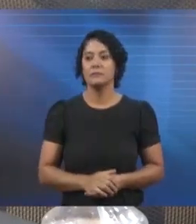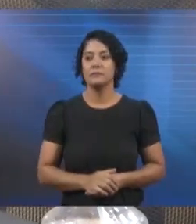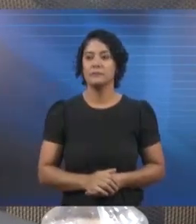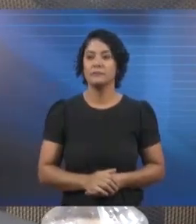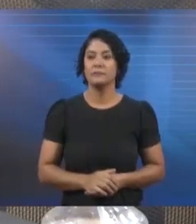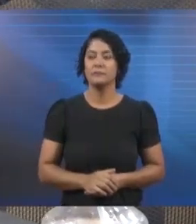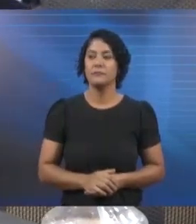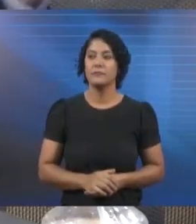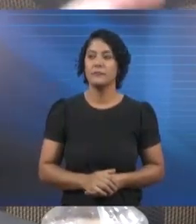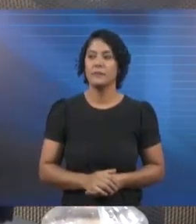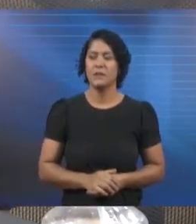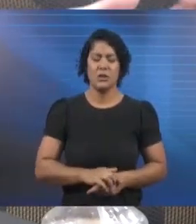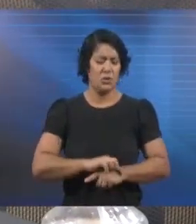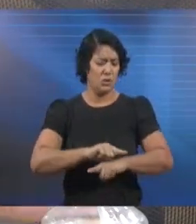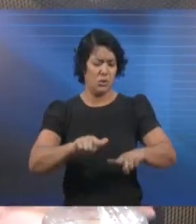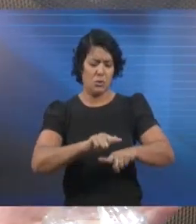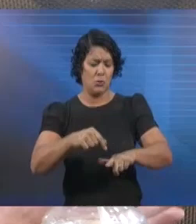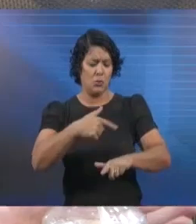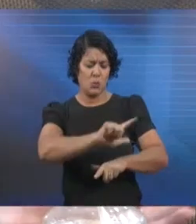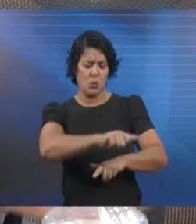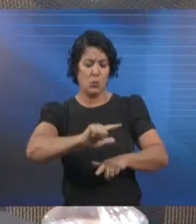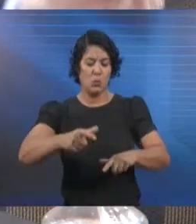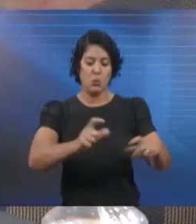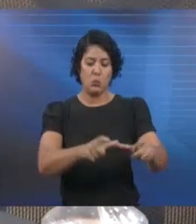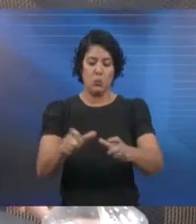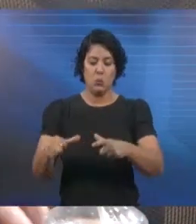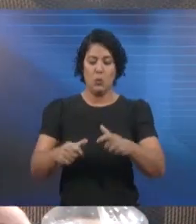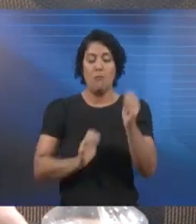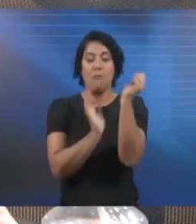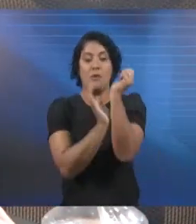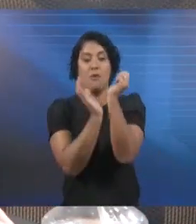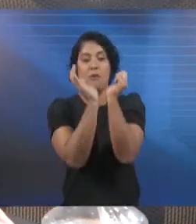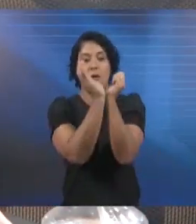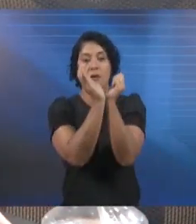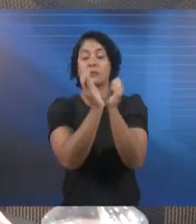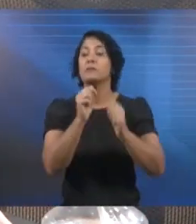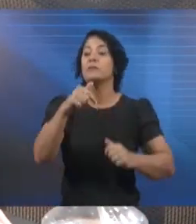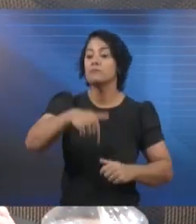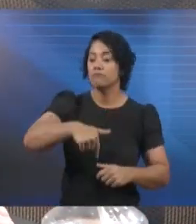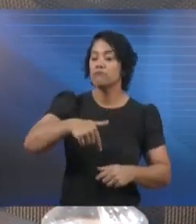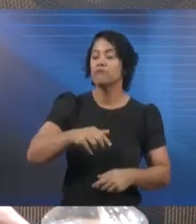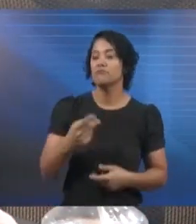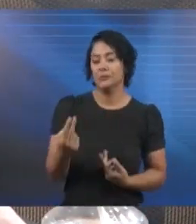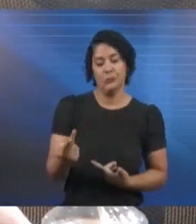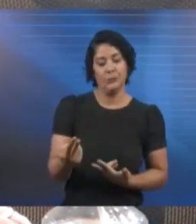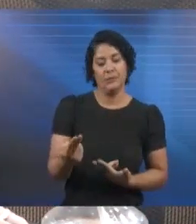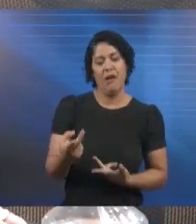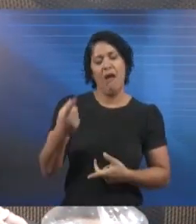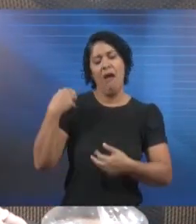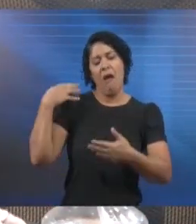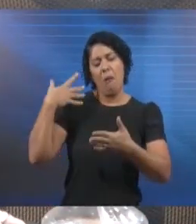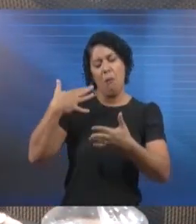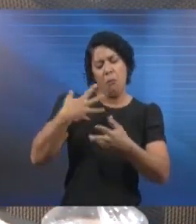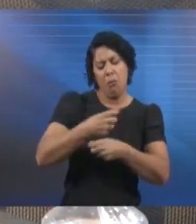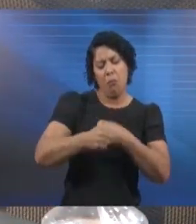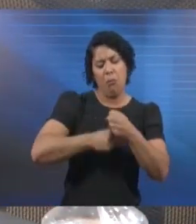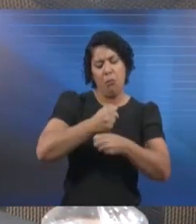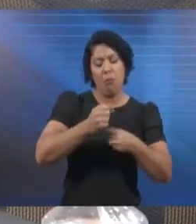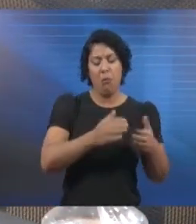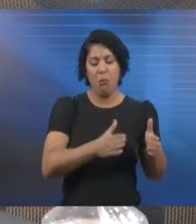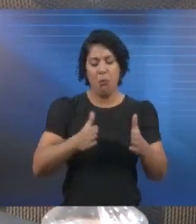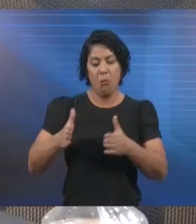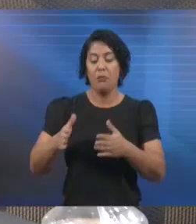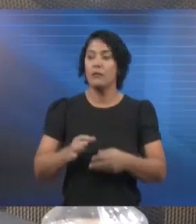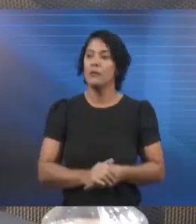é que nenhum desses outros locais existiu a burocracia que está havendo aqui são anos e anos de processo tramitando